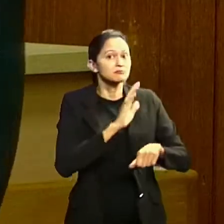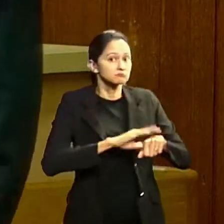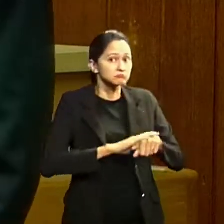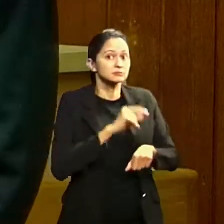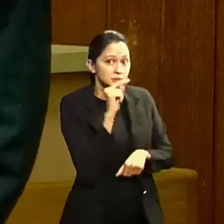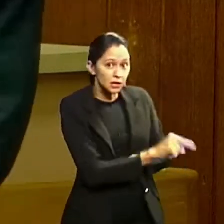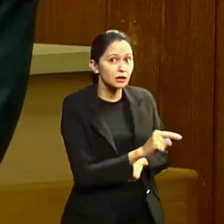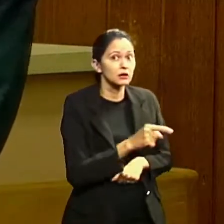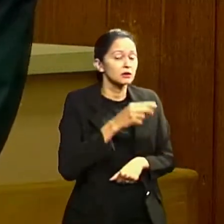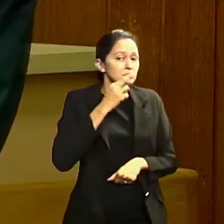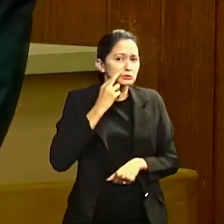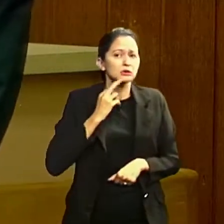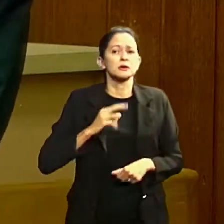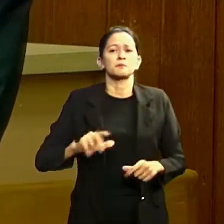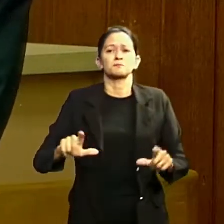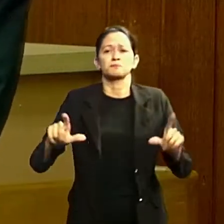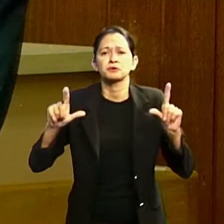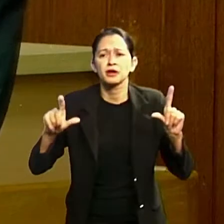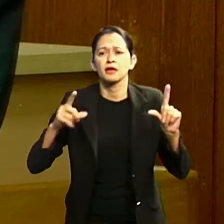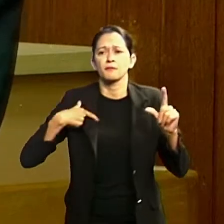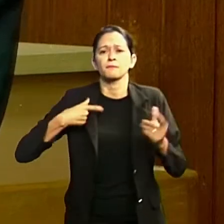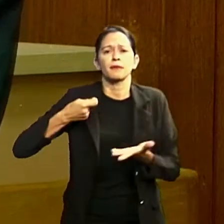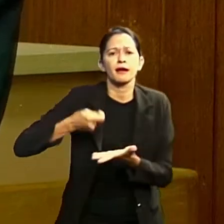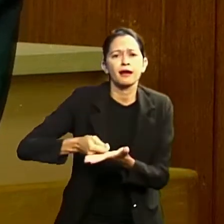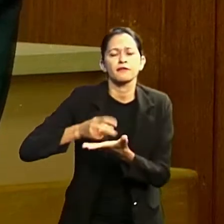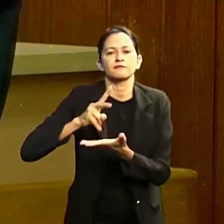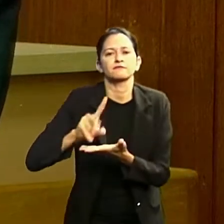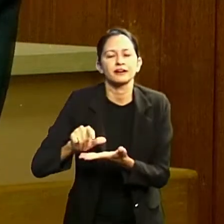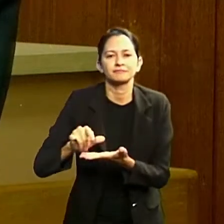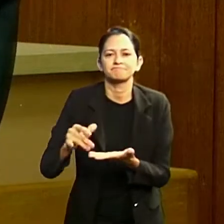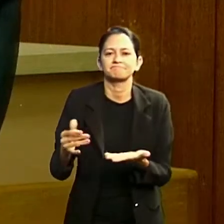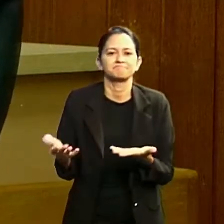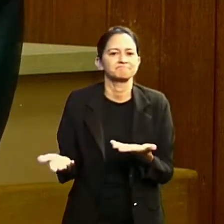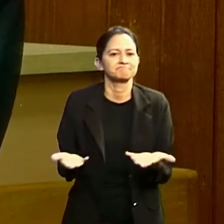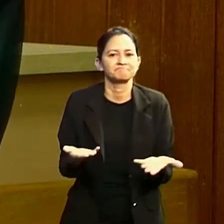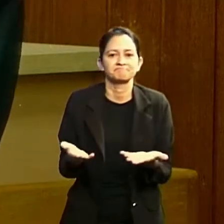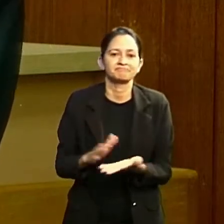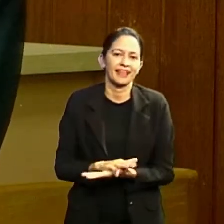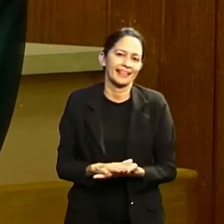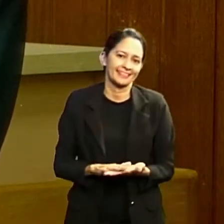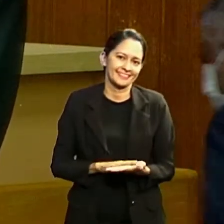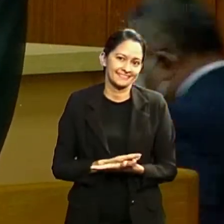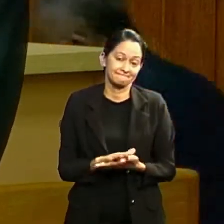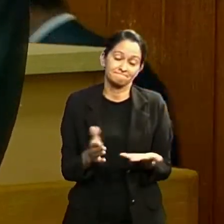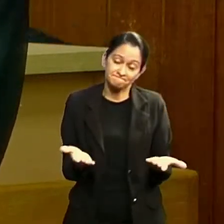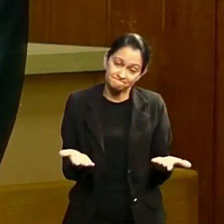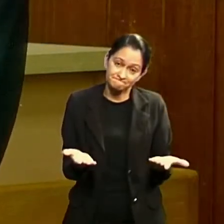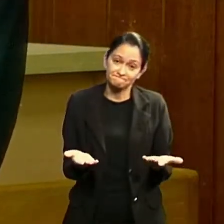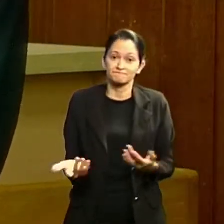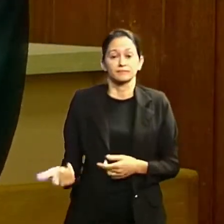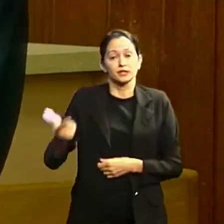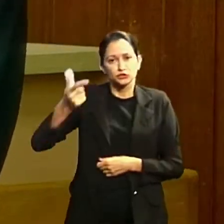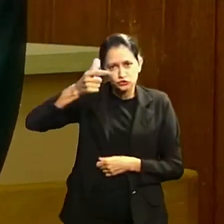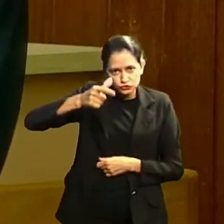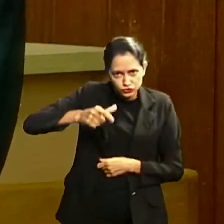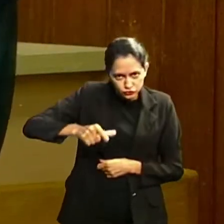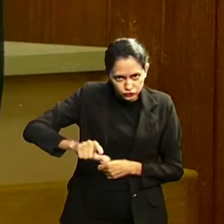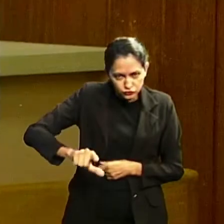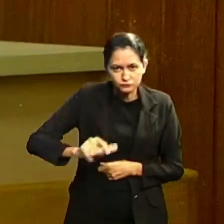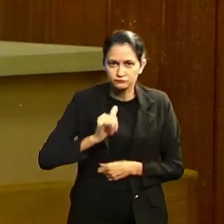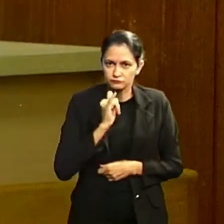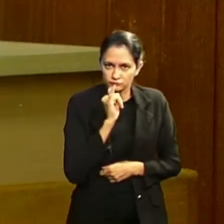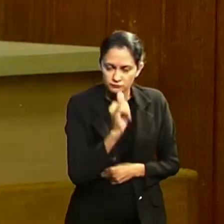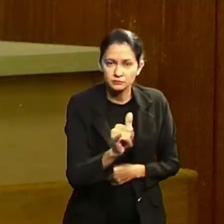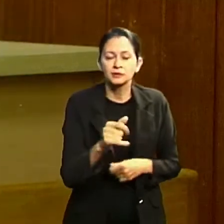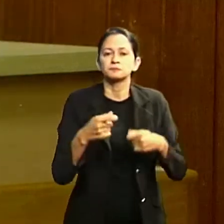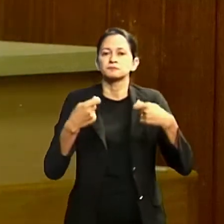o próprio prefeito, disse que pagaria a data base. E aí, senhor presidente, também quero aqui reiterar a necessidade da gente votar a data base